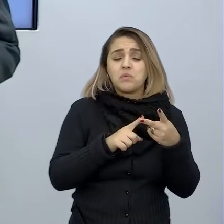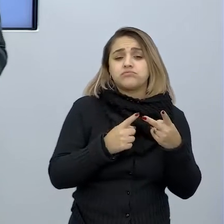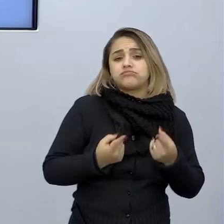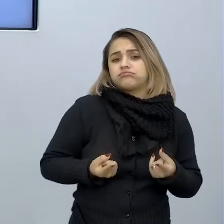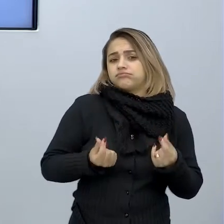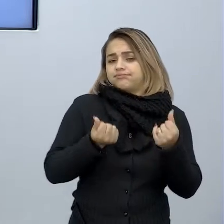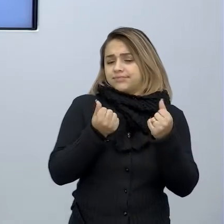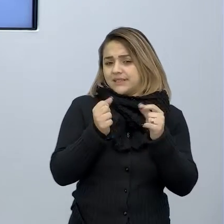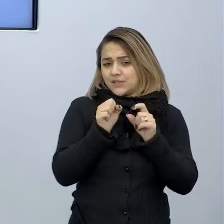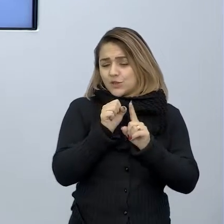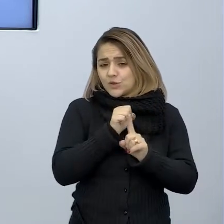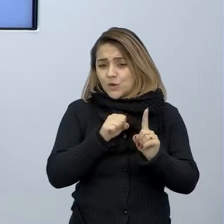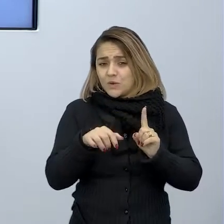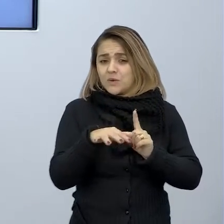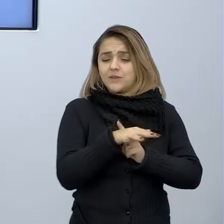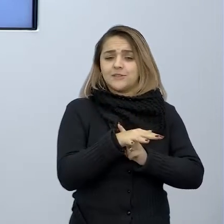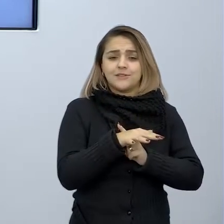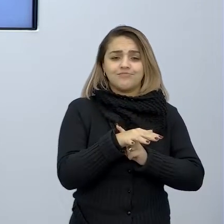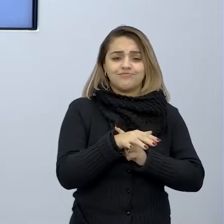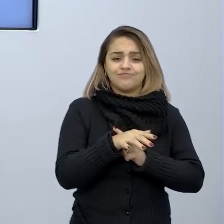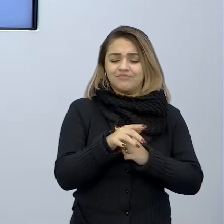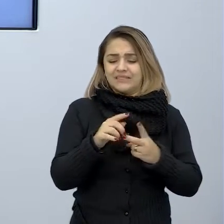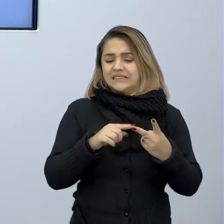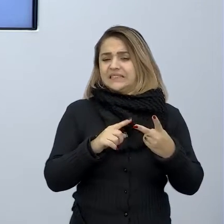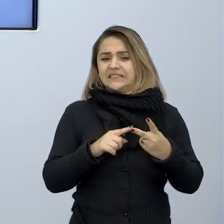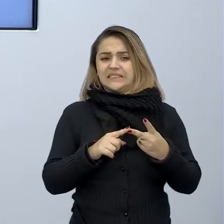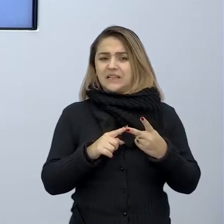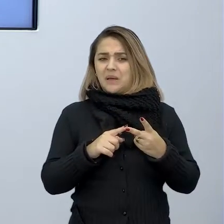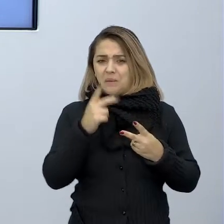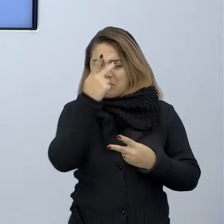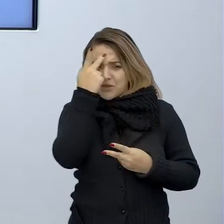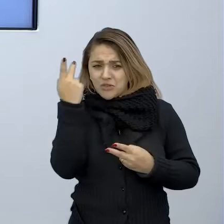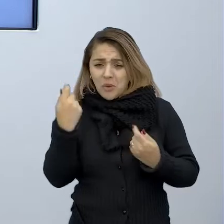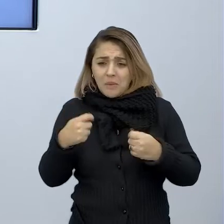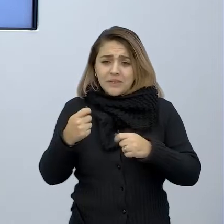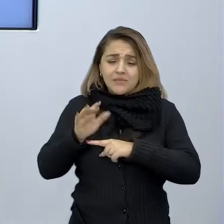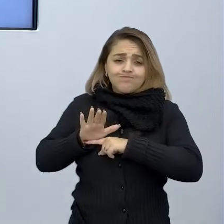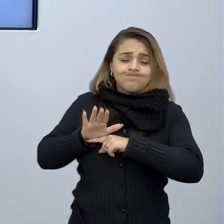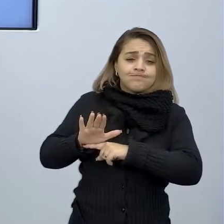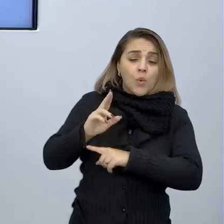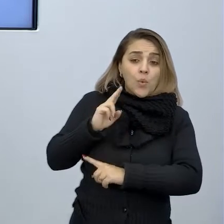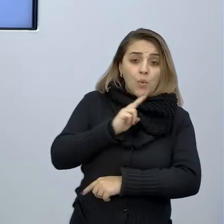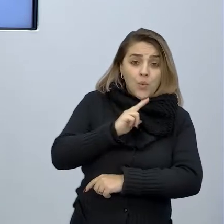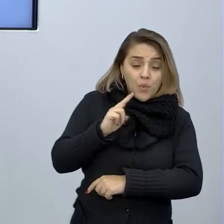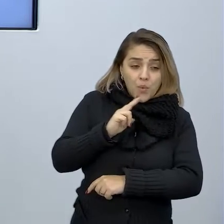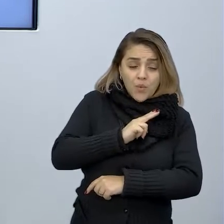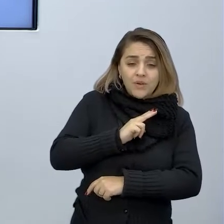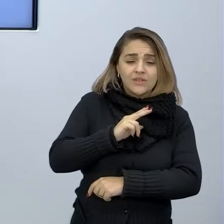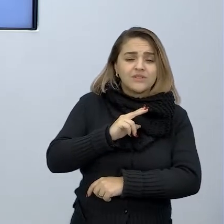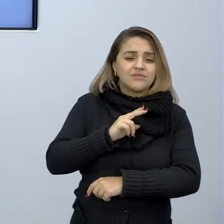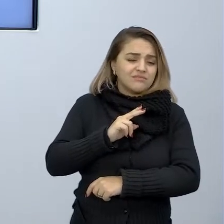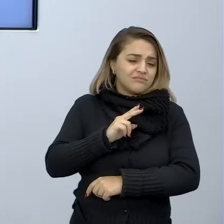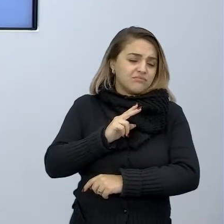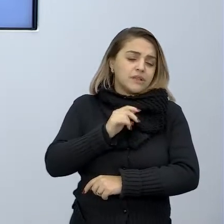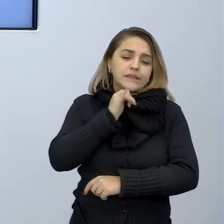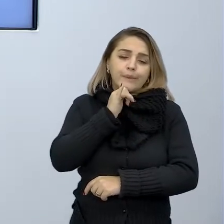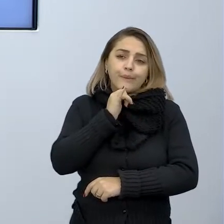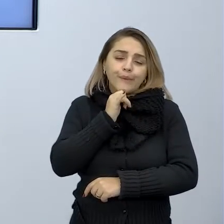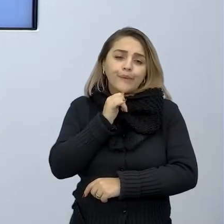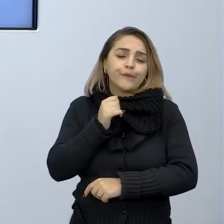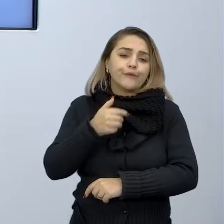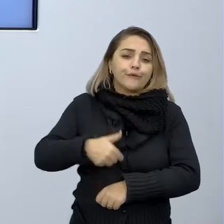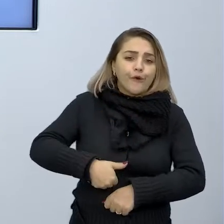socioeconômicas, de situações emergenciais, relacionadas não só à fome, mas relacionadas